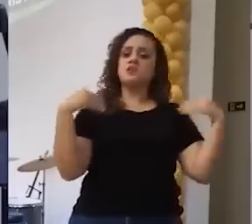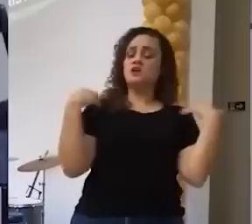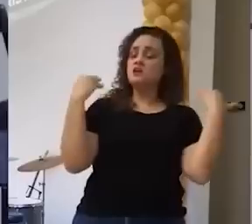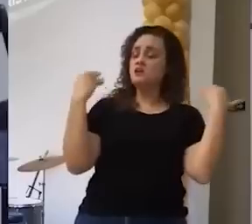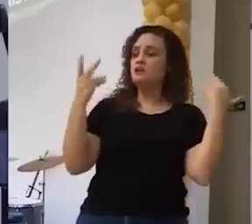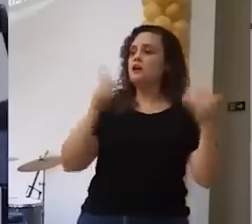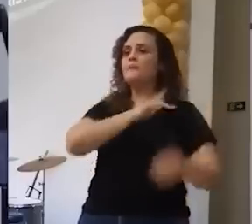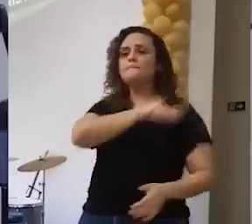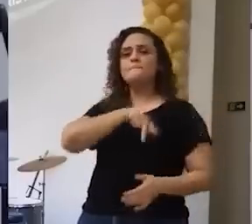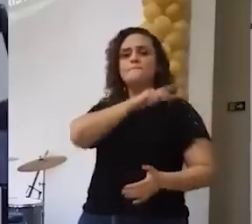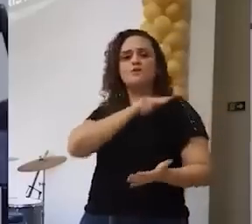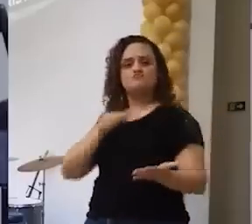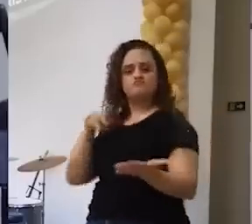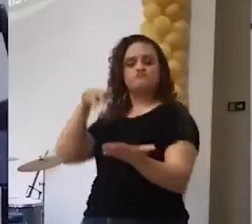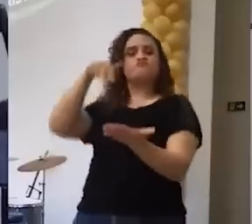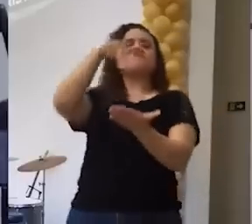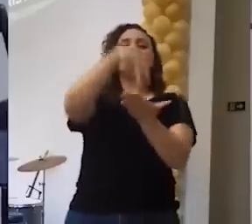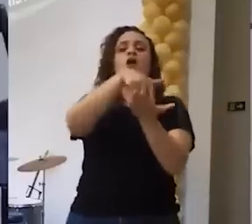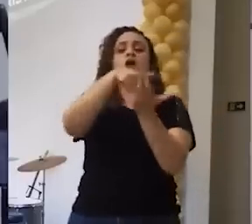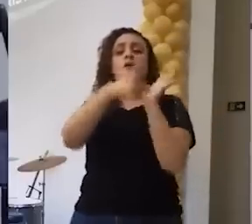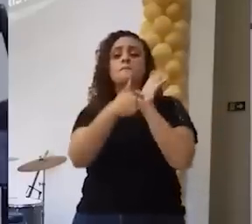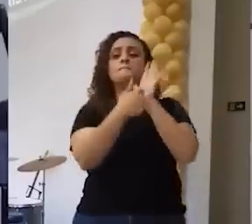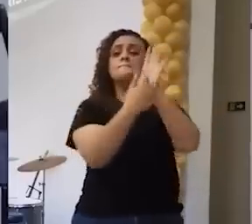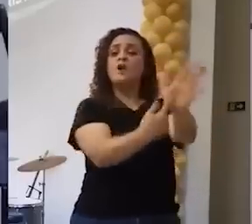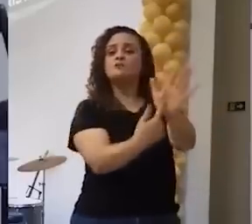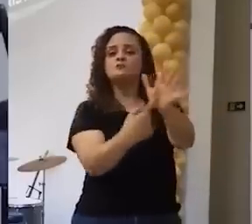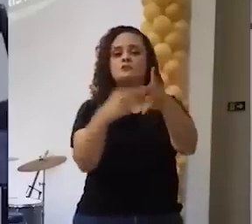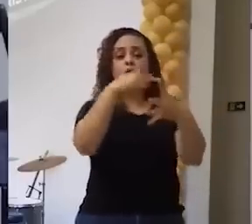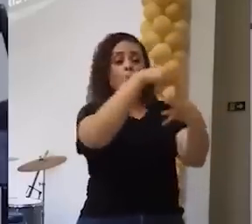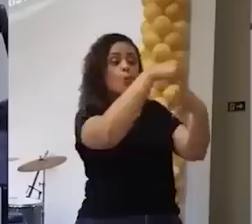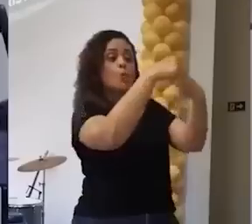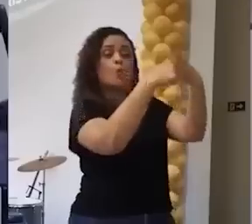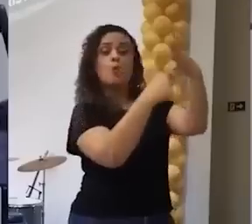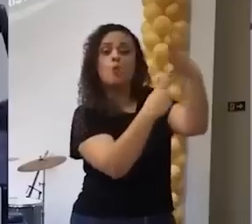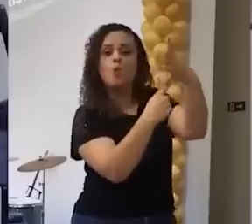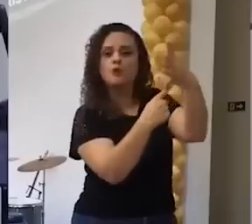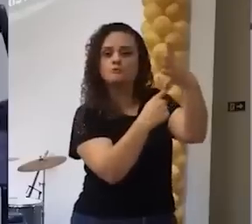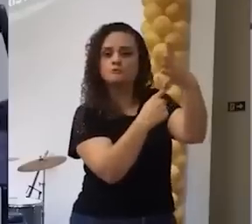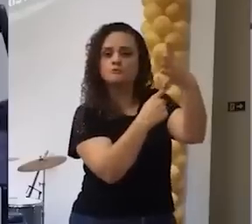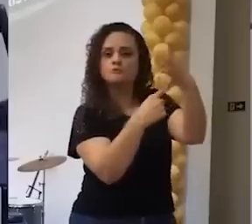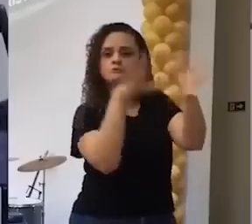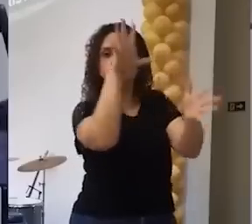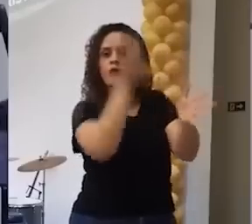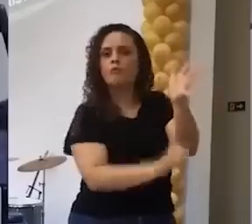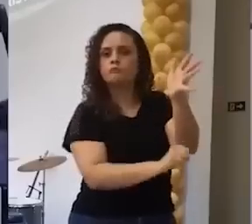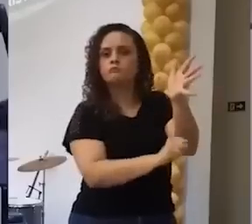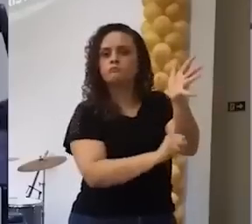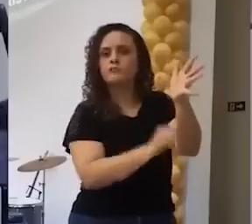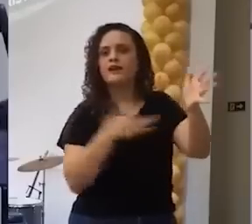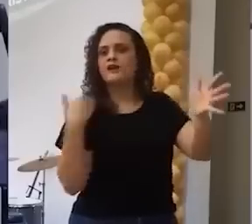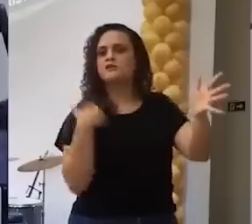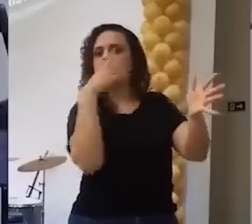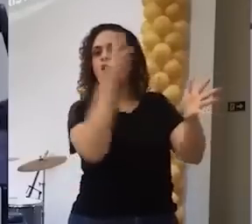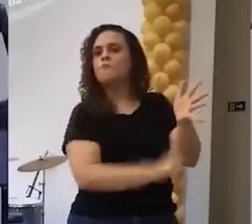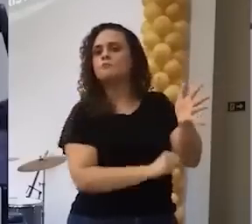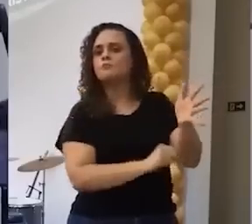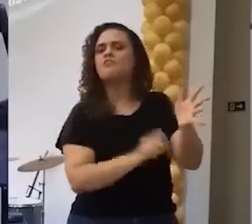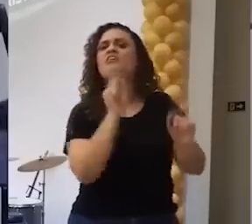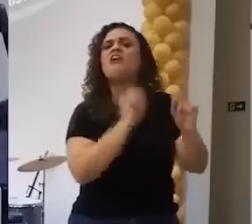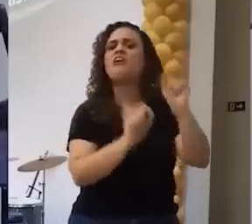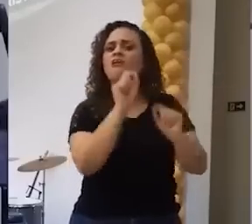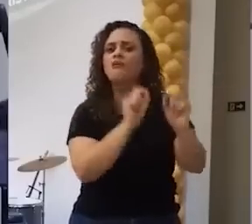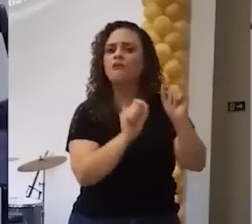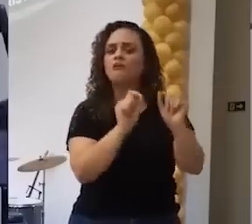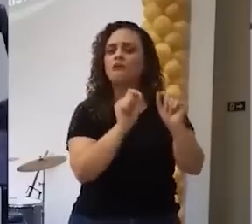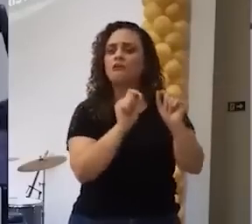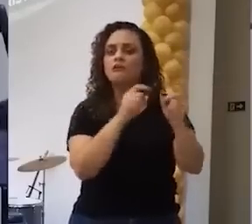para nós quatro ladrões que podem roubar a nossa alegria. Que ladrões são esses? E eu